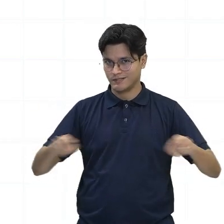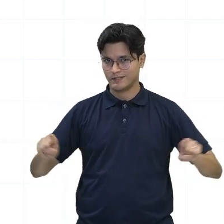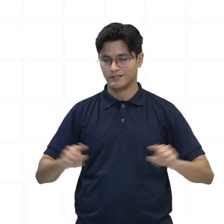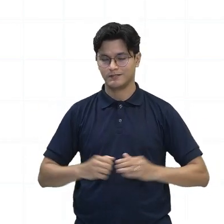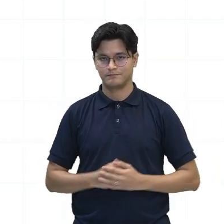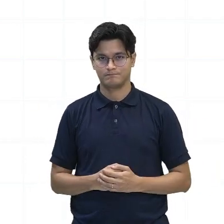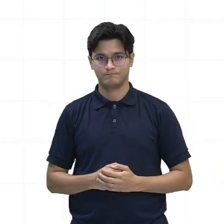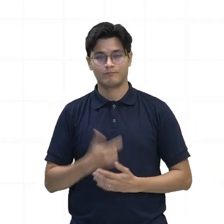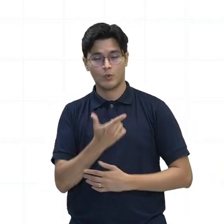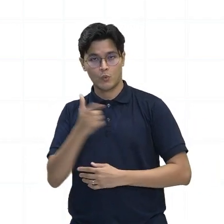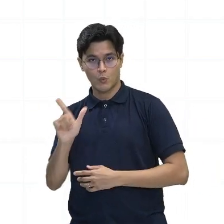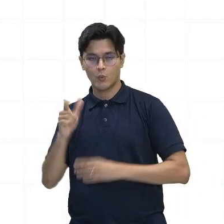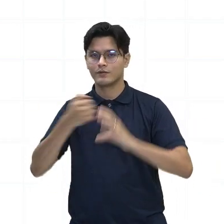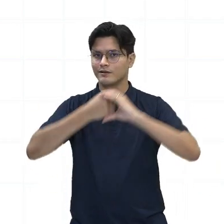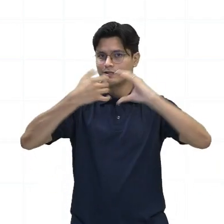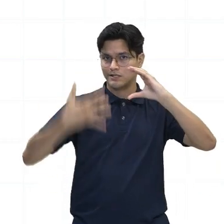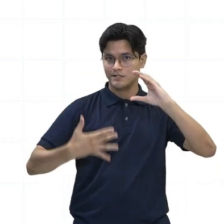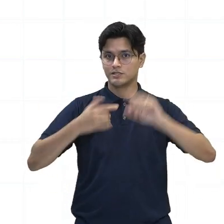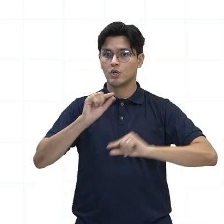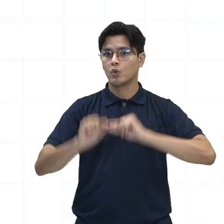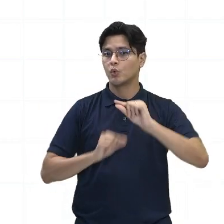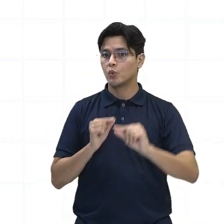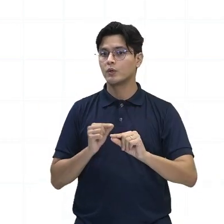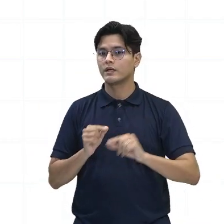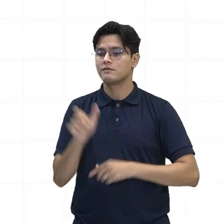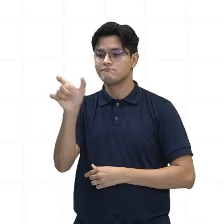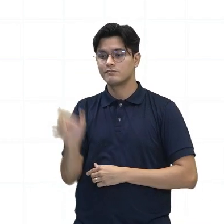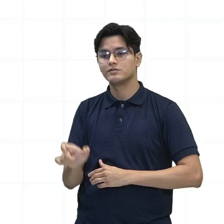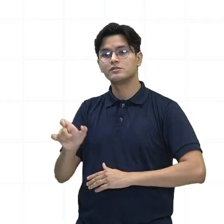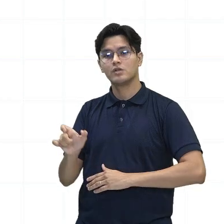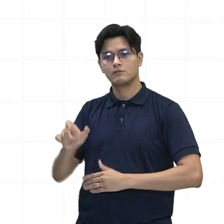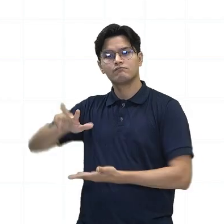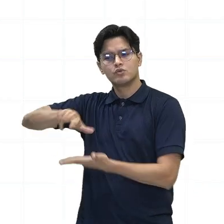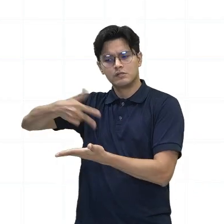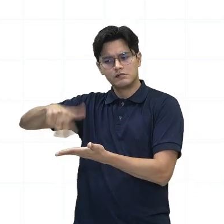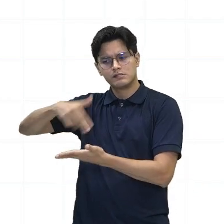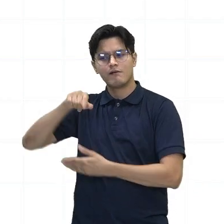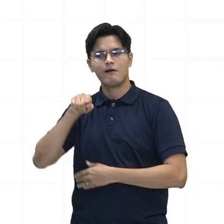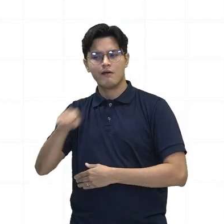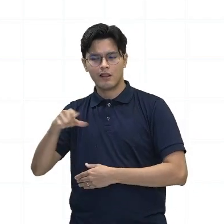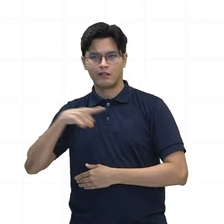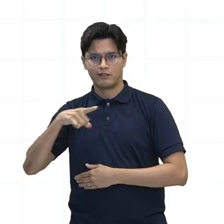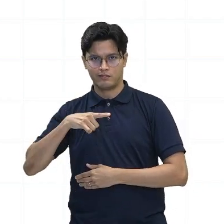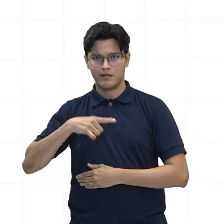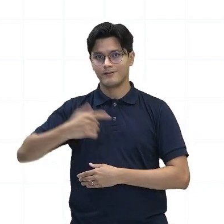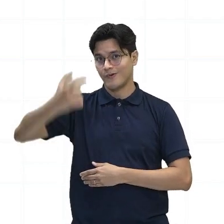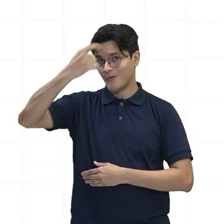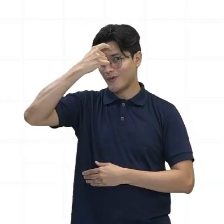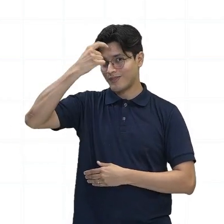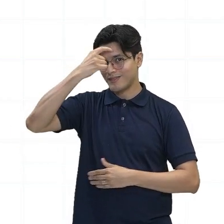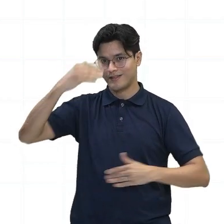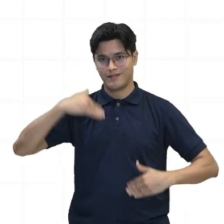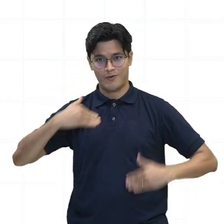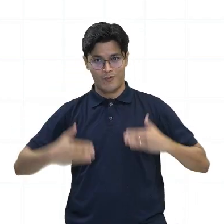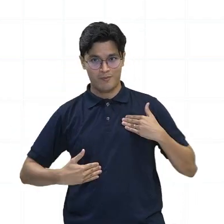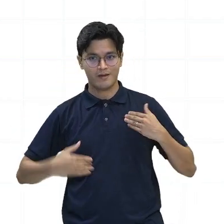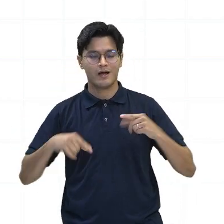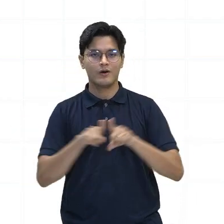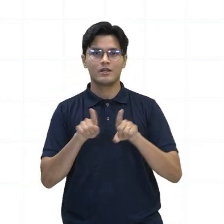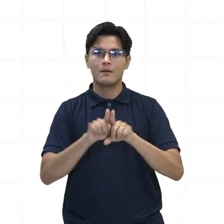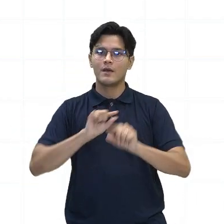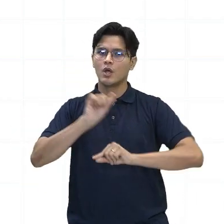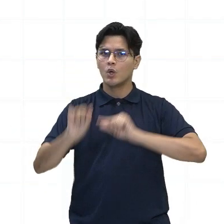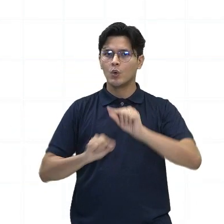a consciência corporal que o nosso dançarino vai ter, né? Ele vai trabalhar os sentimentos e